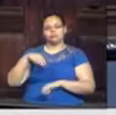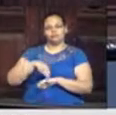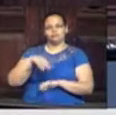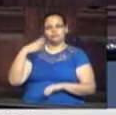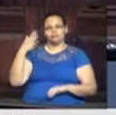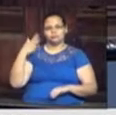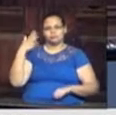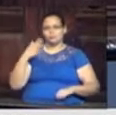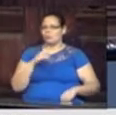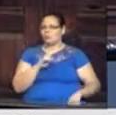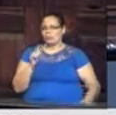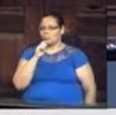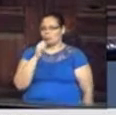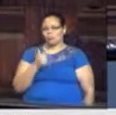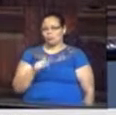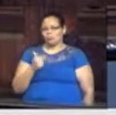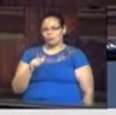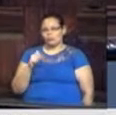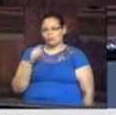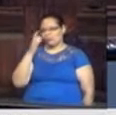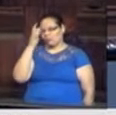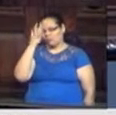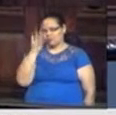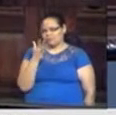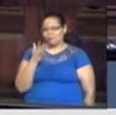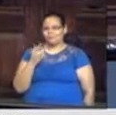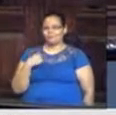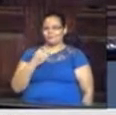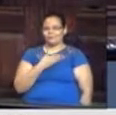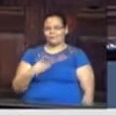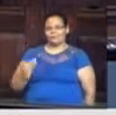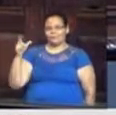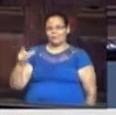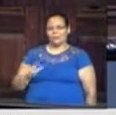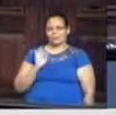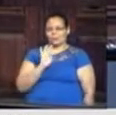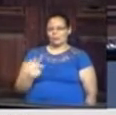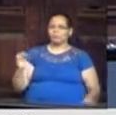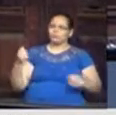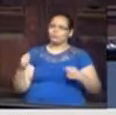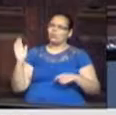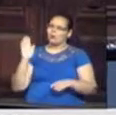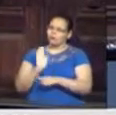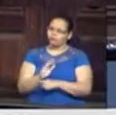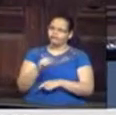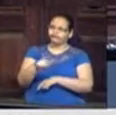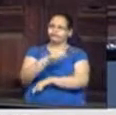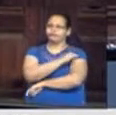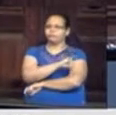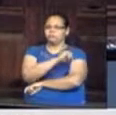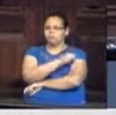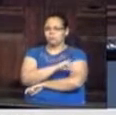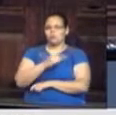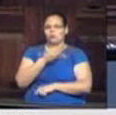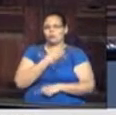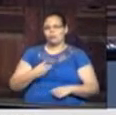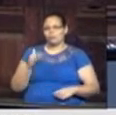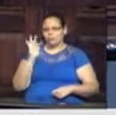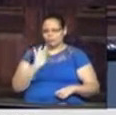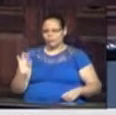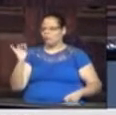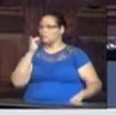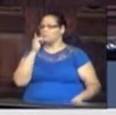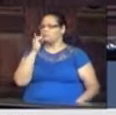tribuna que não existe saída fácil, que o governo federal precisa sim ajudar o Rio de Janeiro. O governo federal que está